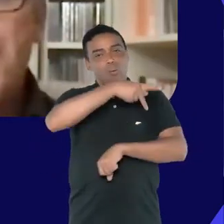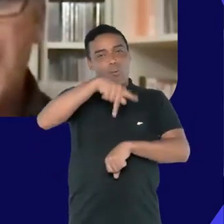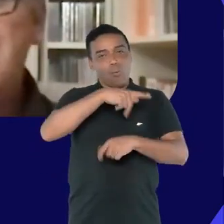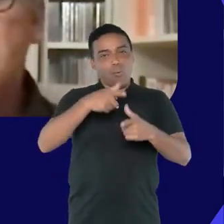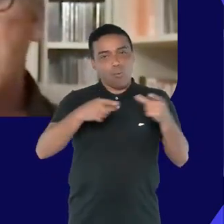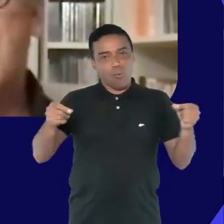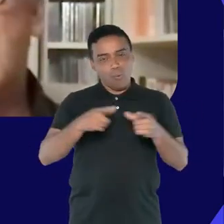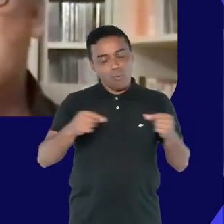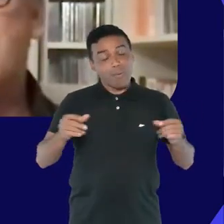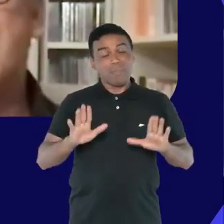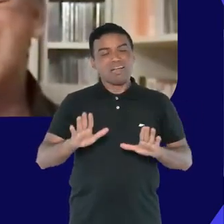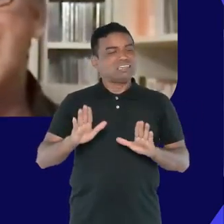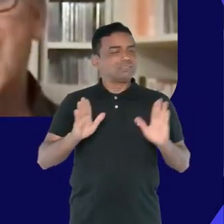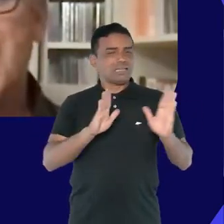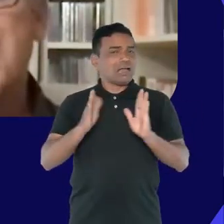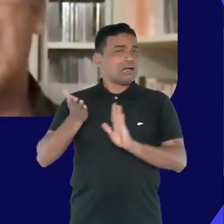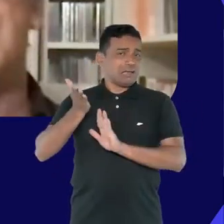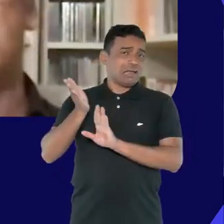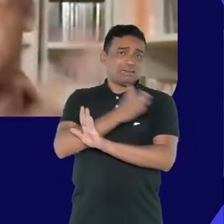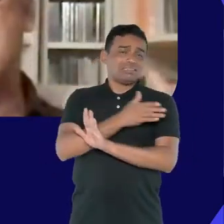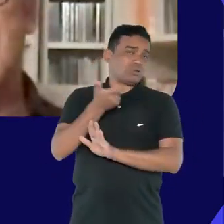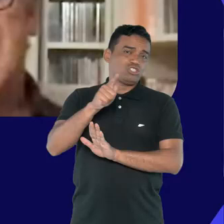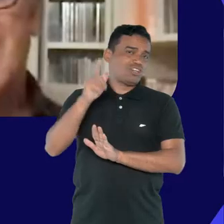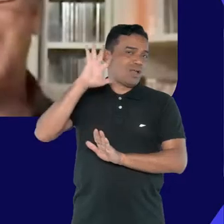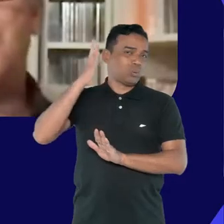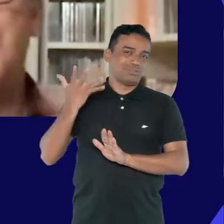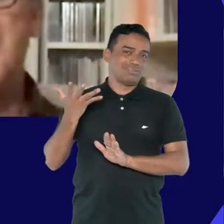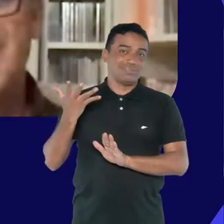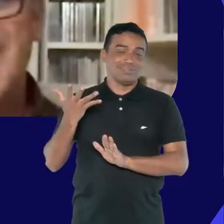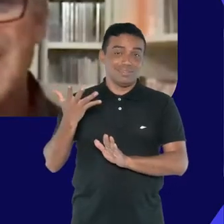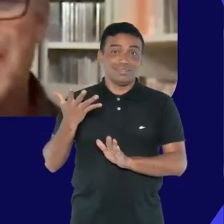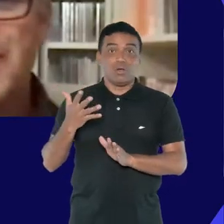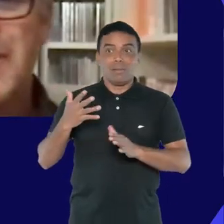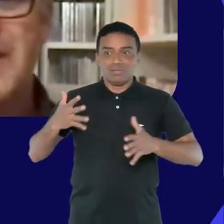mas na época isso nunca tinha acontecido, então era mais uma